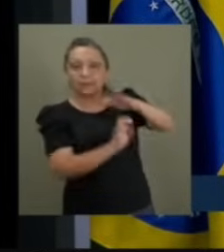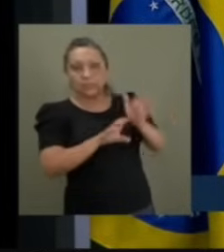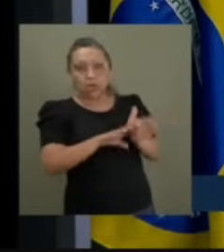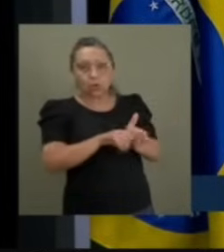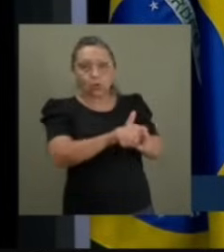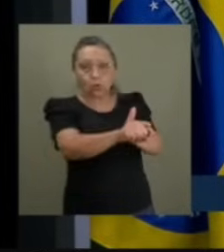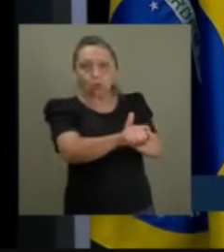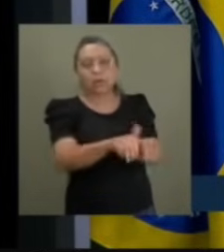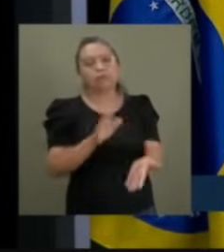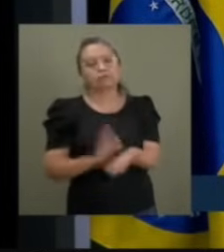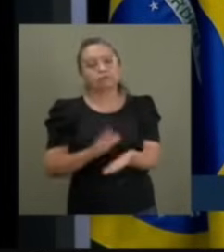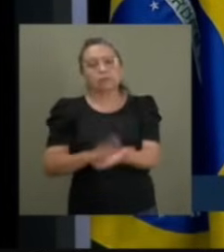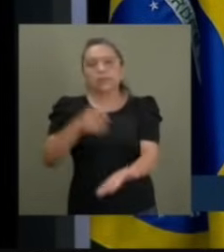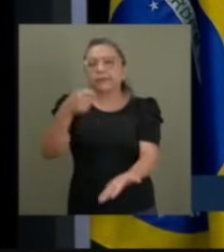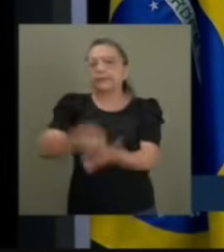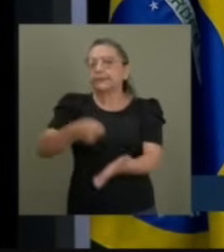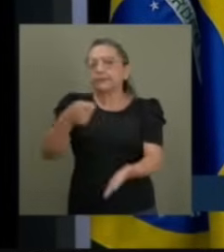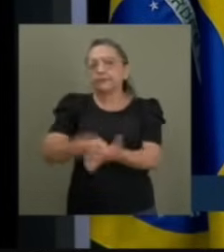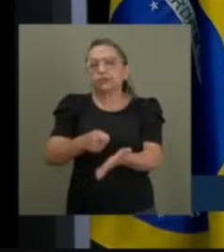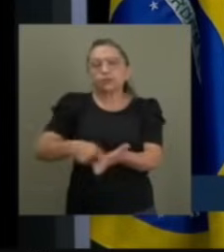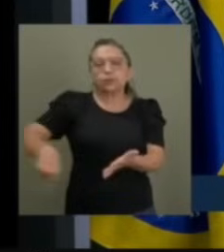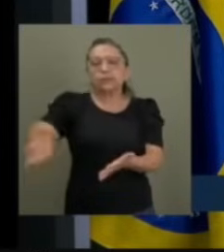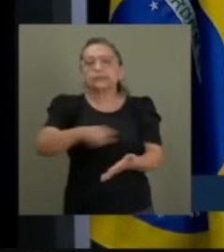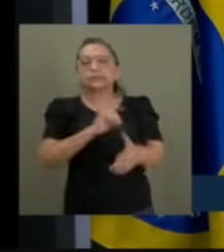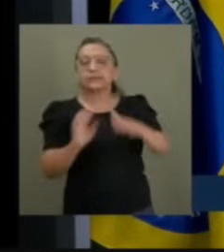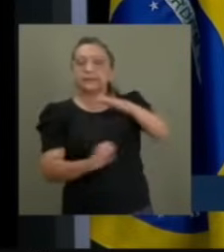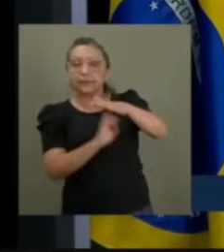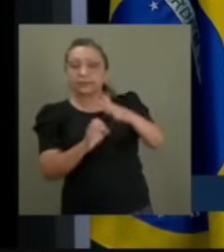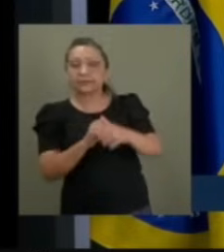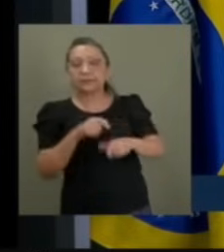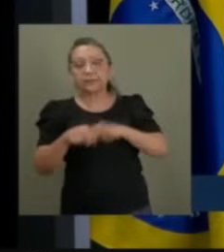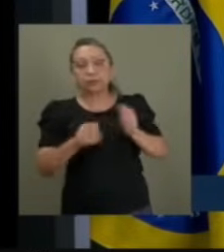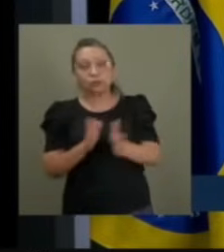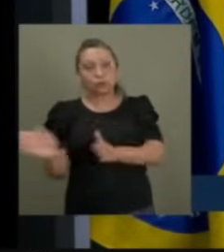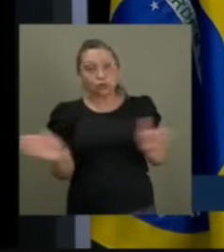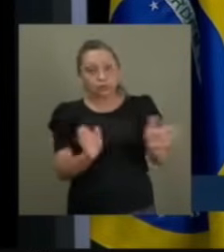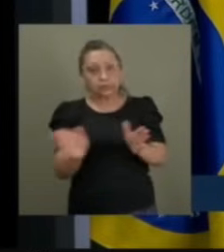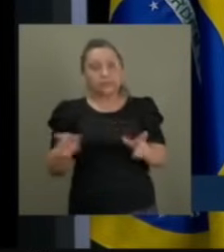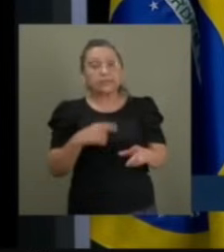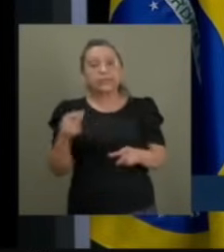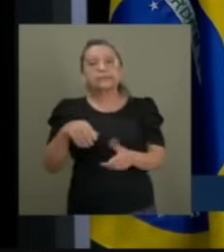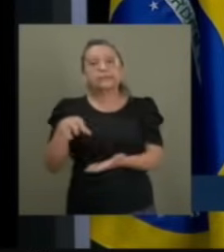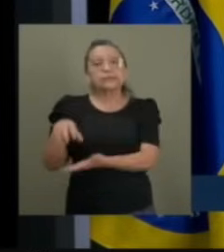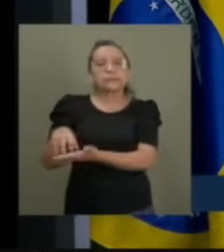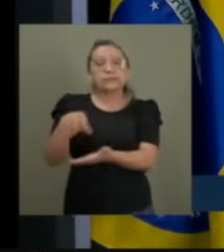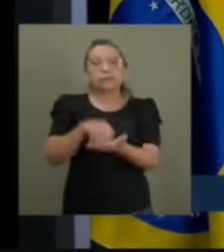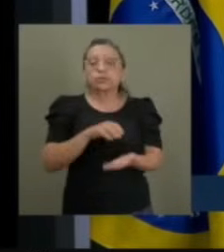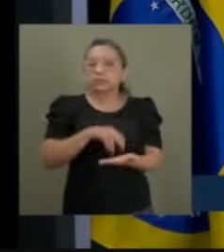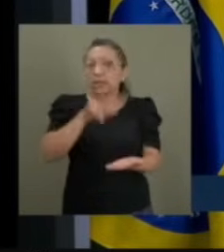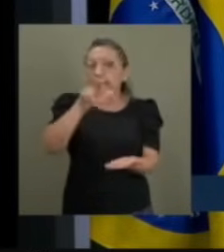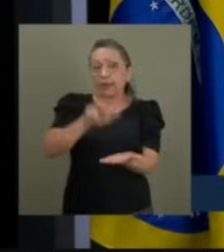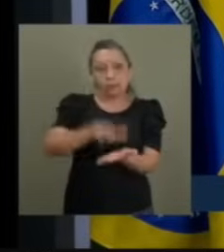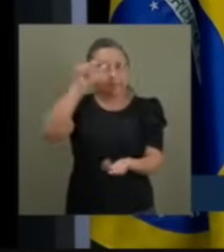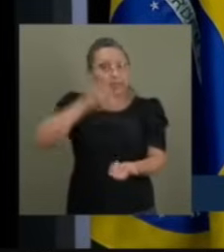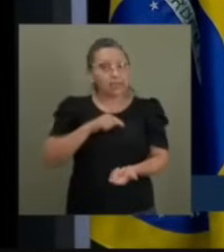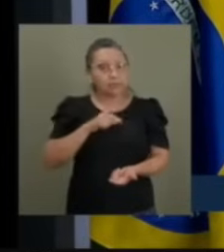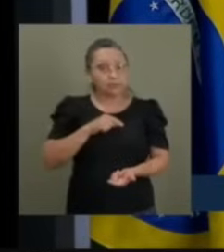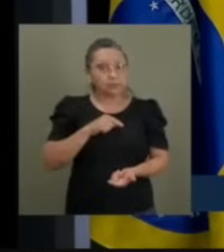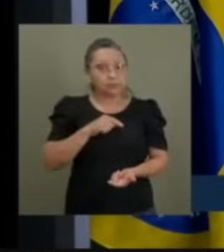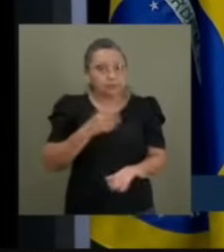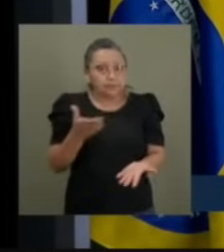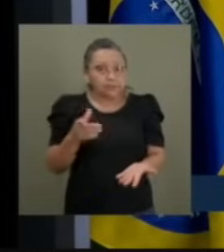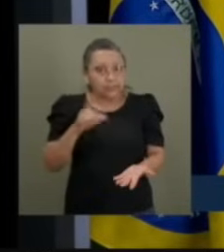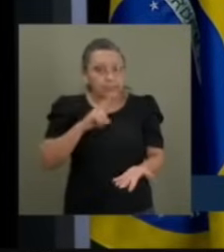está exigindo por Parte dessas empresas que atuam nesses dois segmentos que esse setor esteja regulamentado